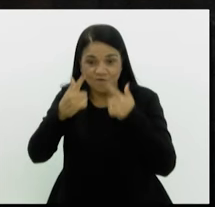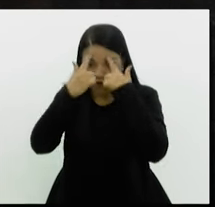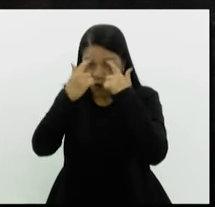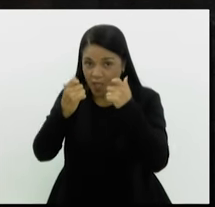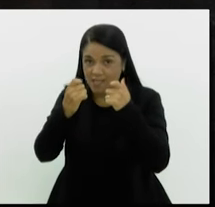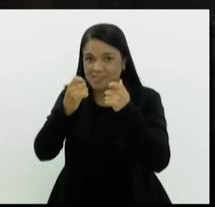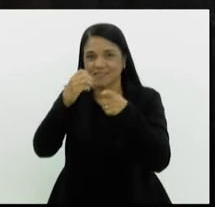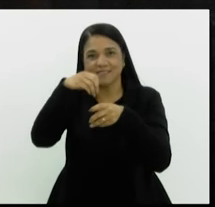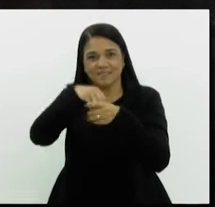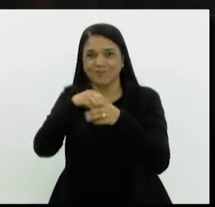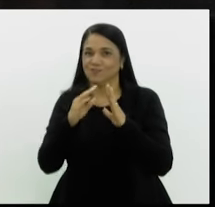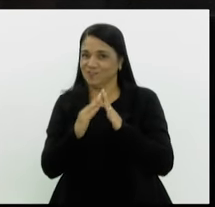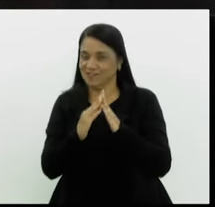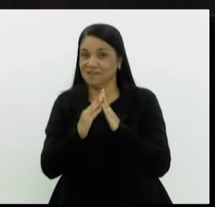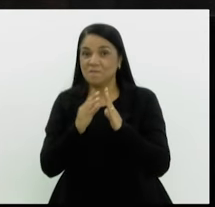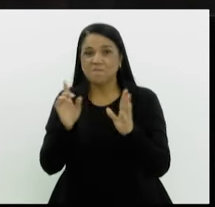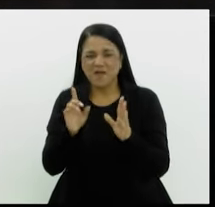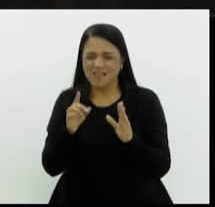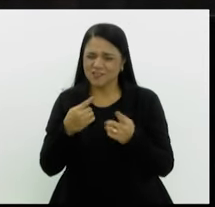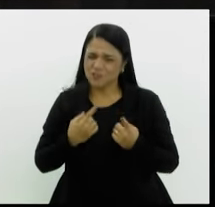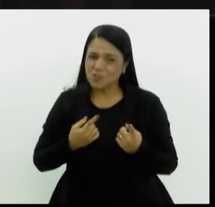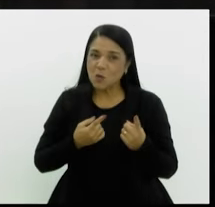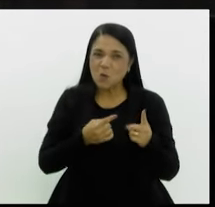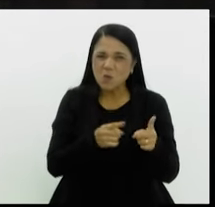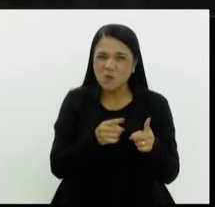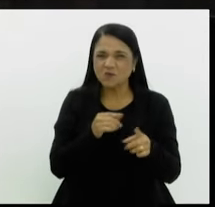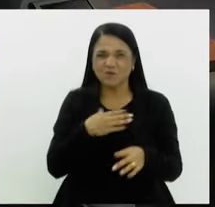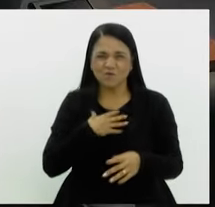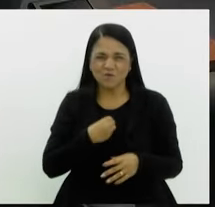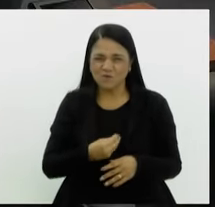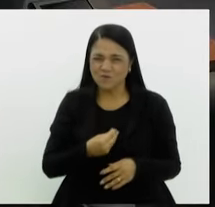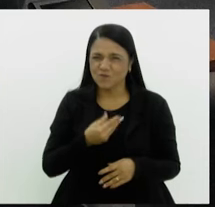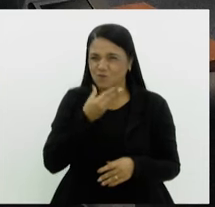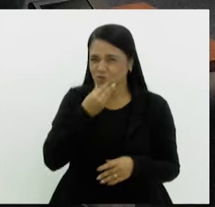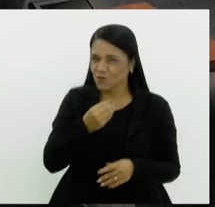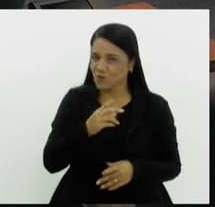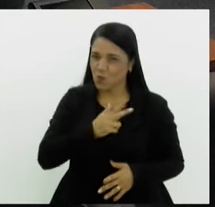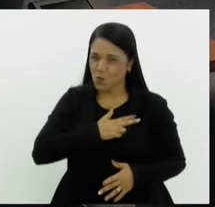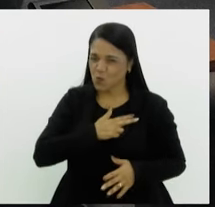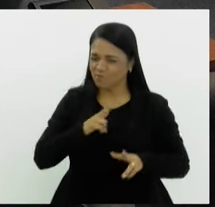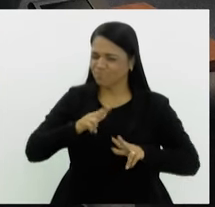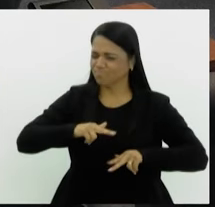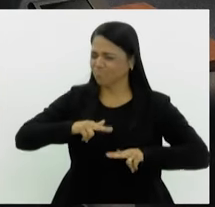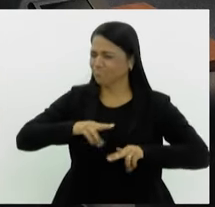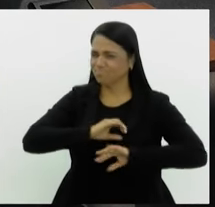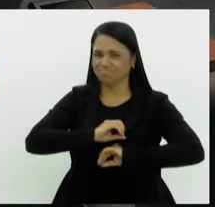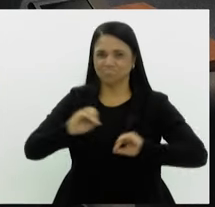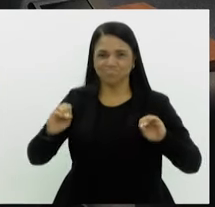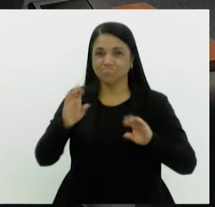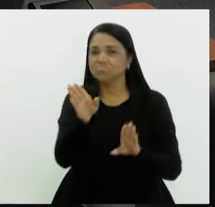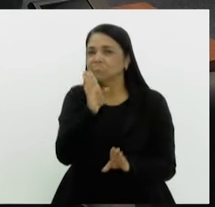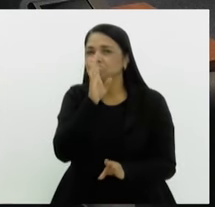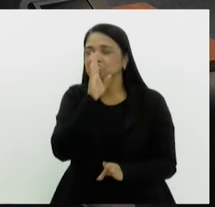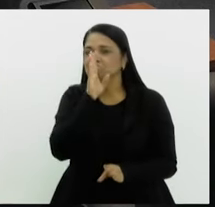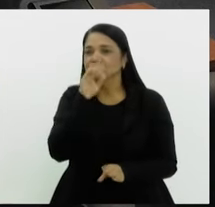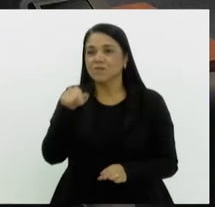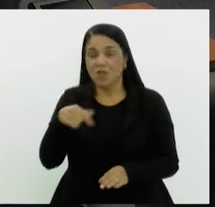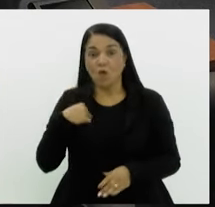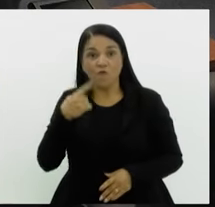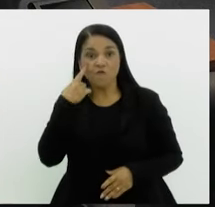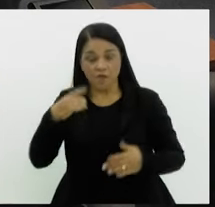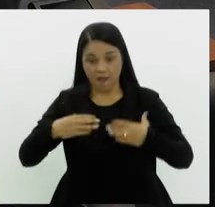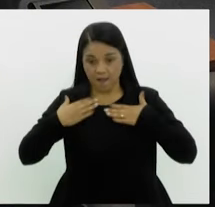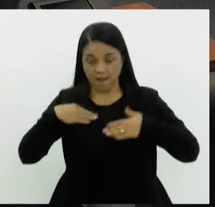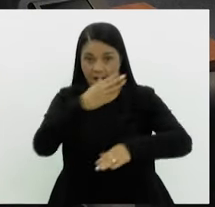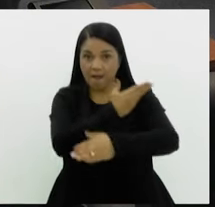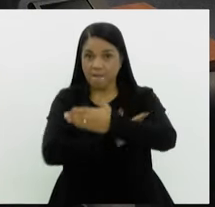Podia ter disfarçado, pelo Sim, menos. Sim, né? Claro. Ninguém falou nada. Claro. E aquela camiseta, porque eu cheguei a ver essa camiseta aqui no plenário no Palácio